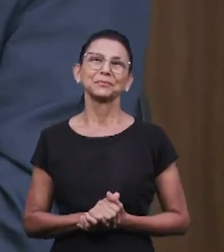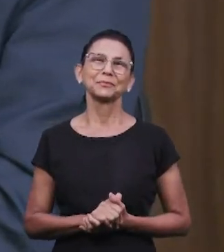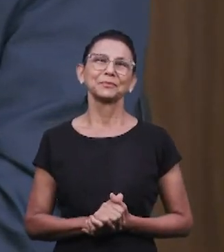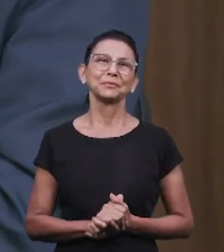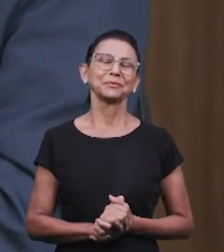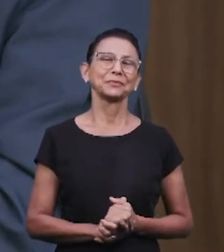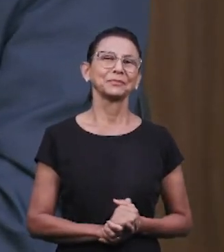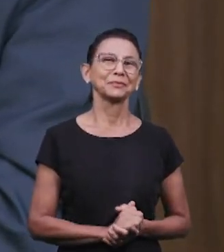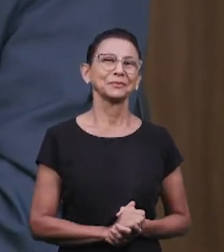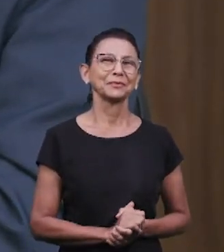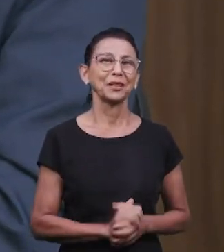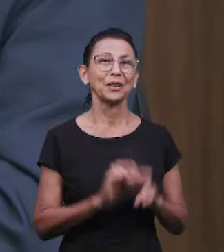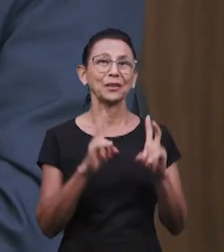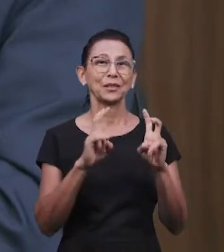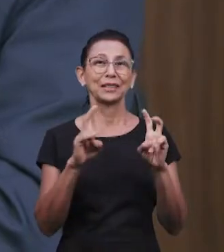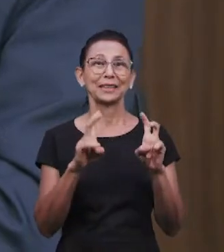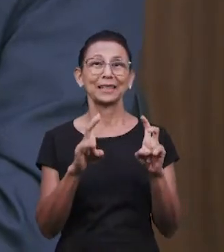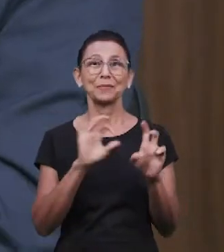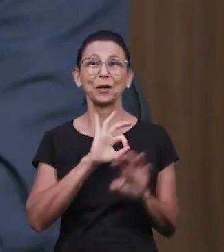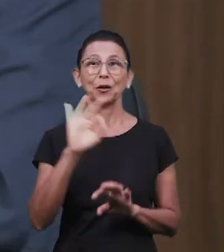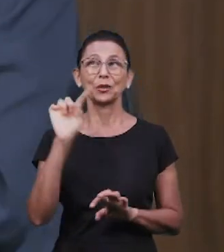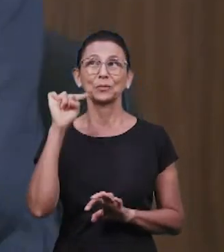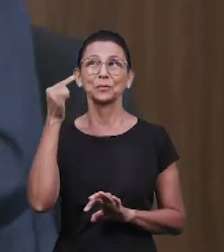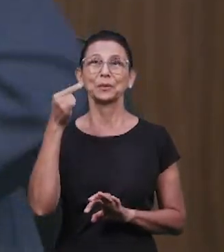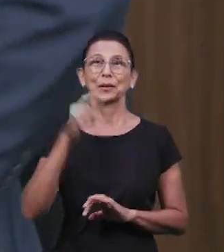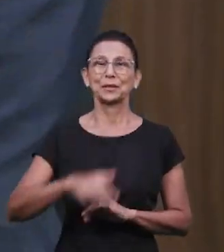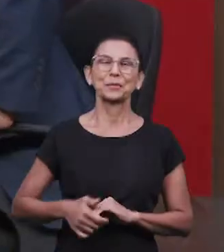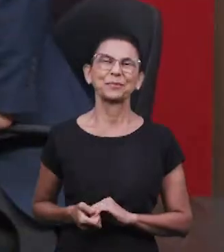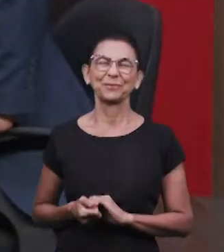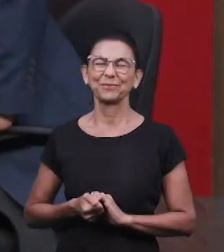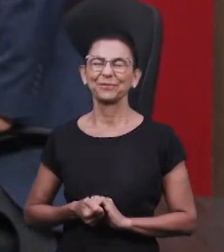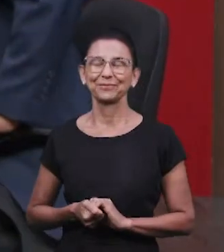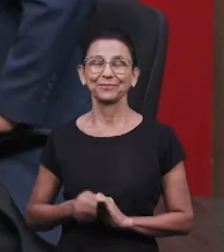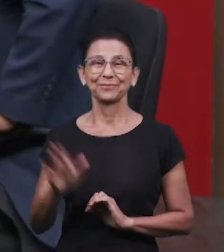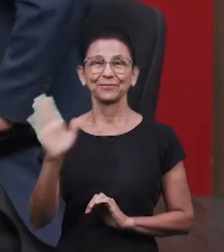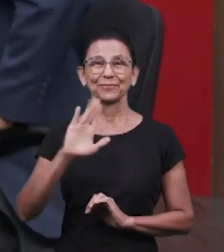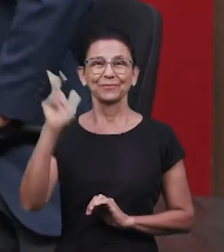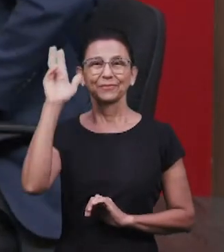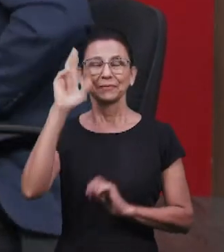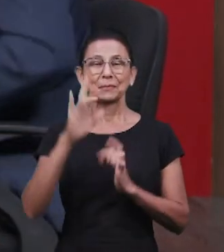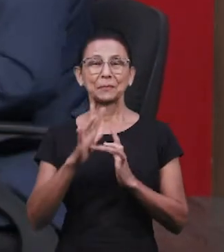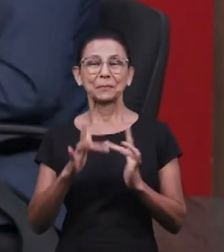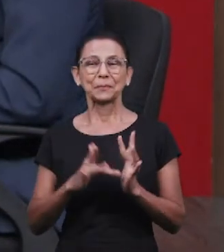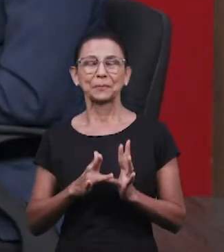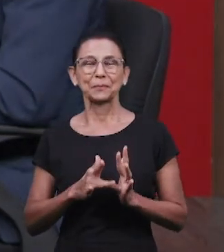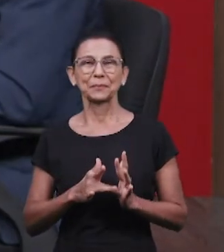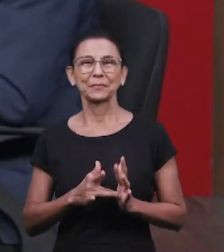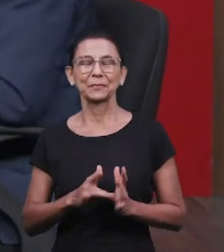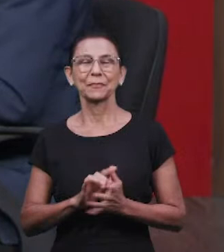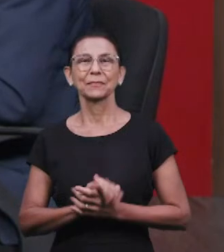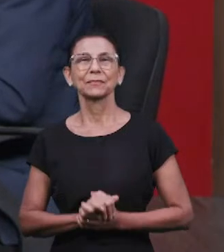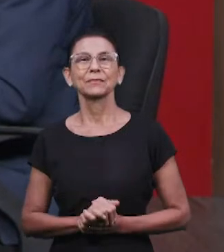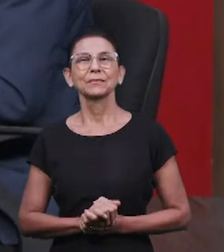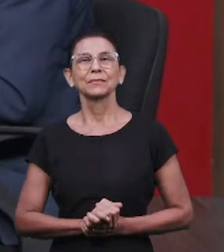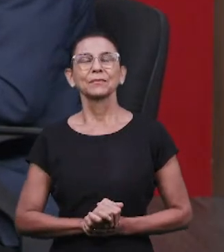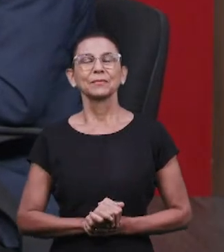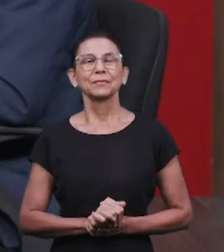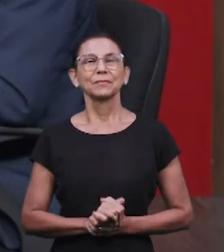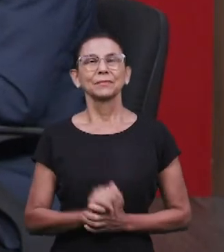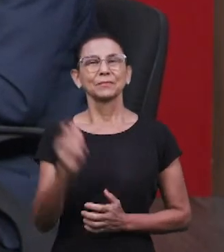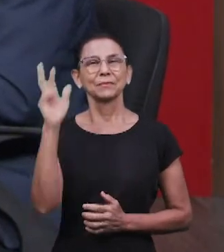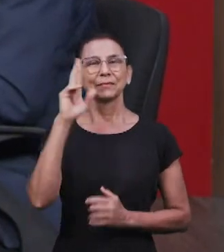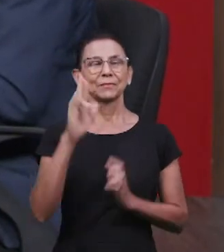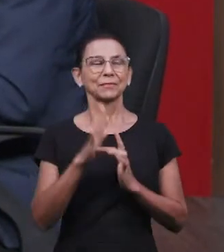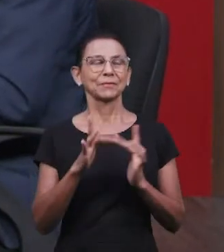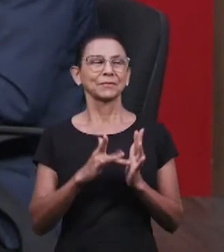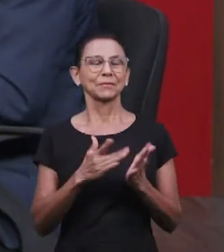já com um tema ótimo pro próximo. Entendeu? Queridas, a paz do Senhor. A paz do Senhor, Alegria e o prazer tê-las conosco aqui. Luiz, paz do Senhor, meu